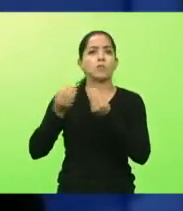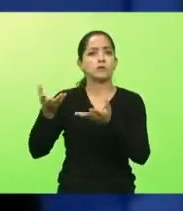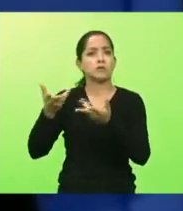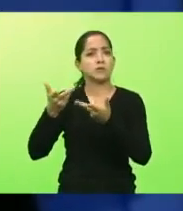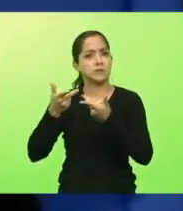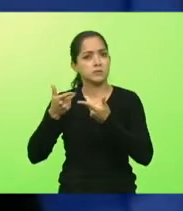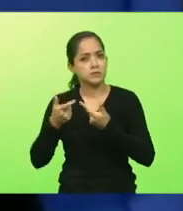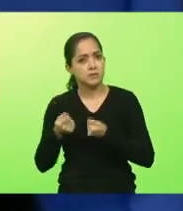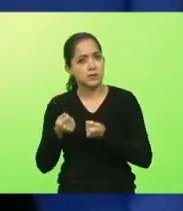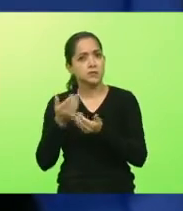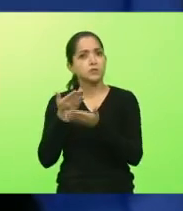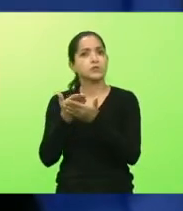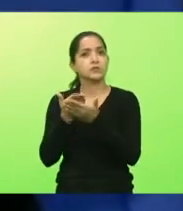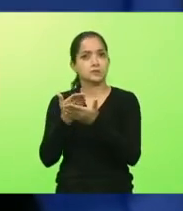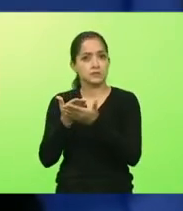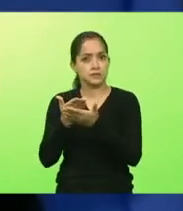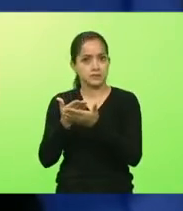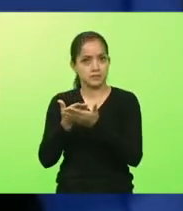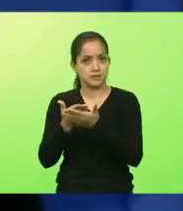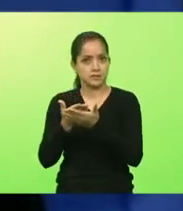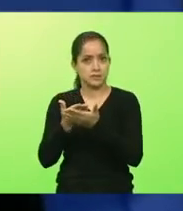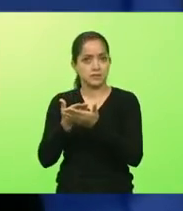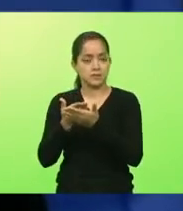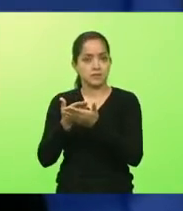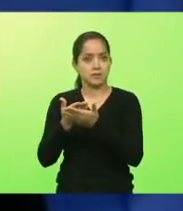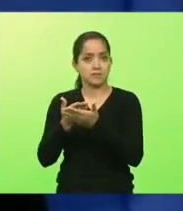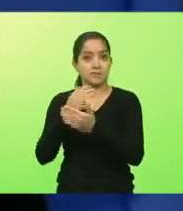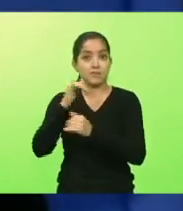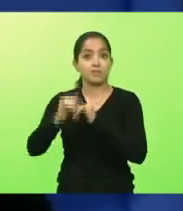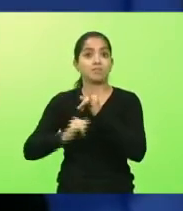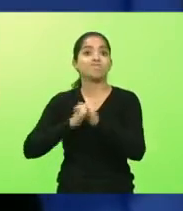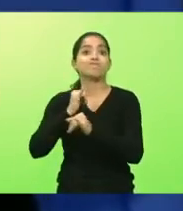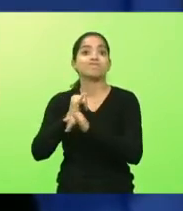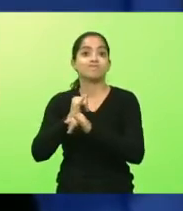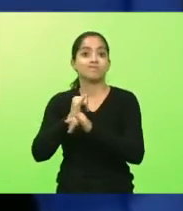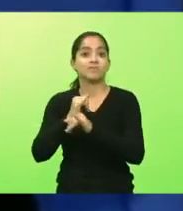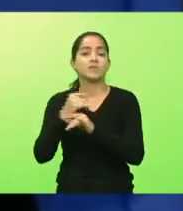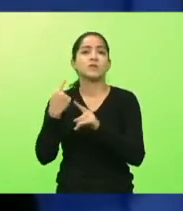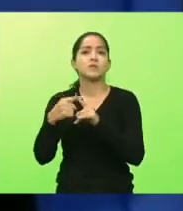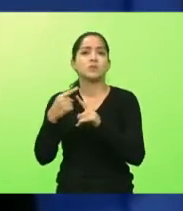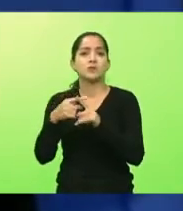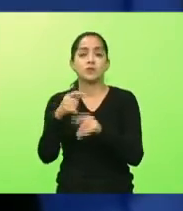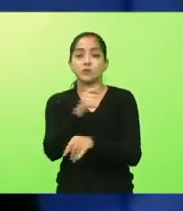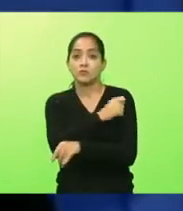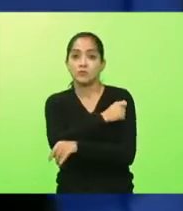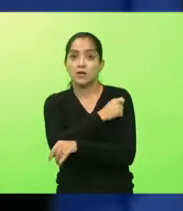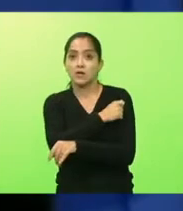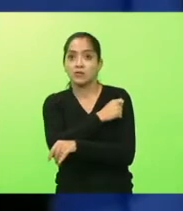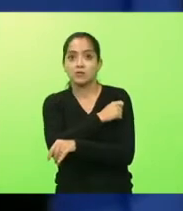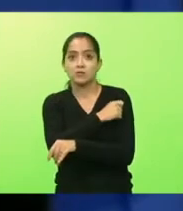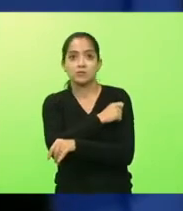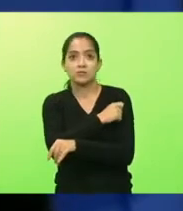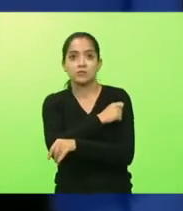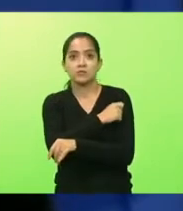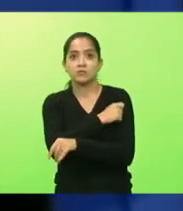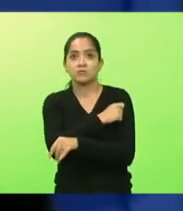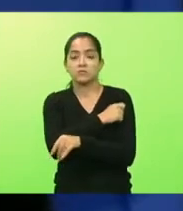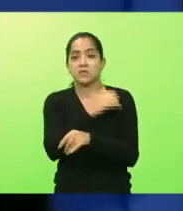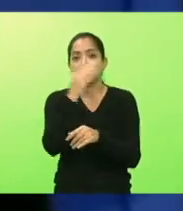do ensino pós-pandemia. Porque os alunos já saem sem entender muita